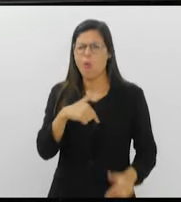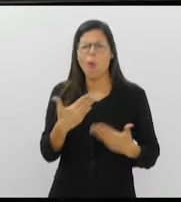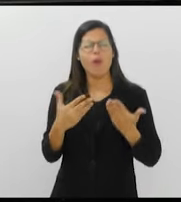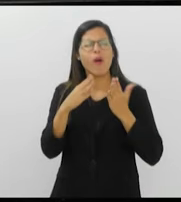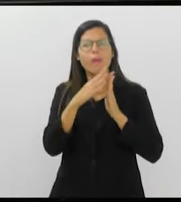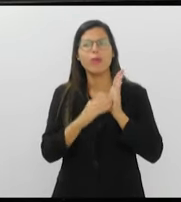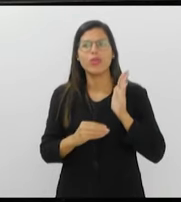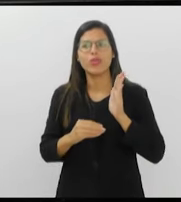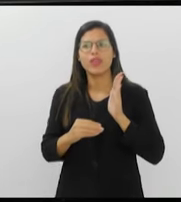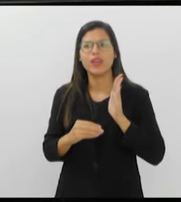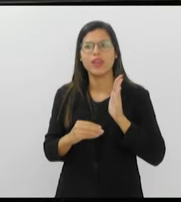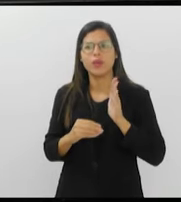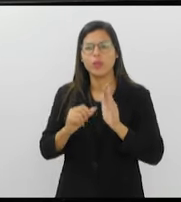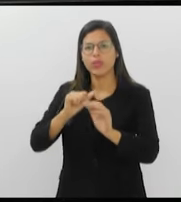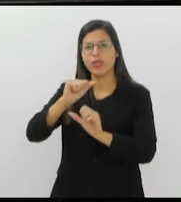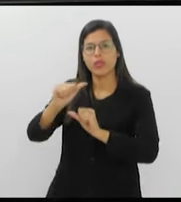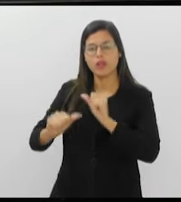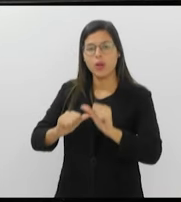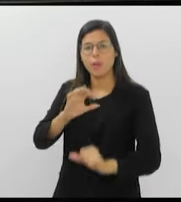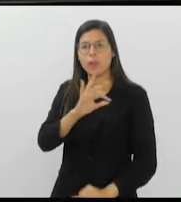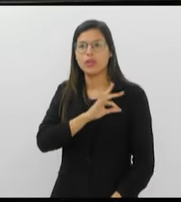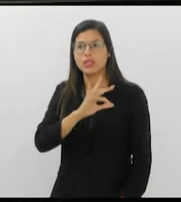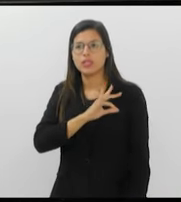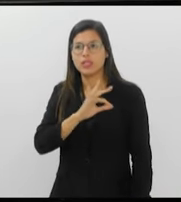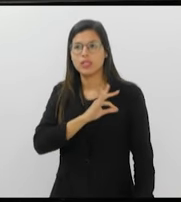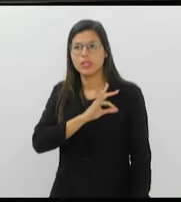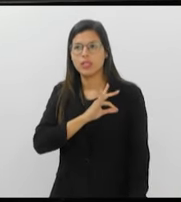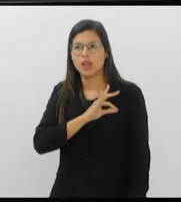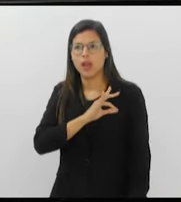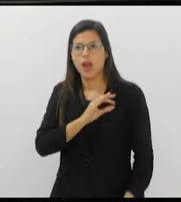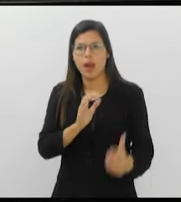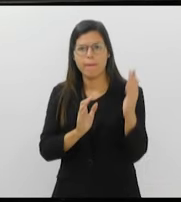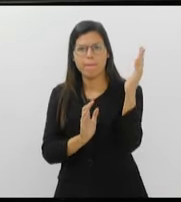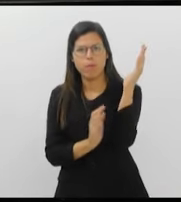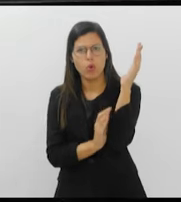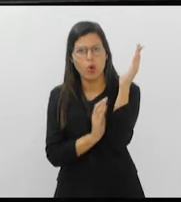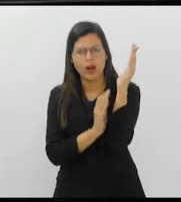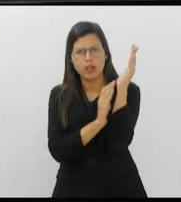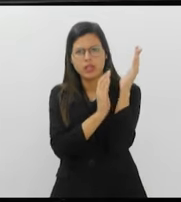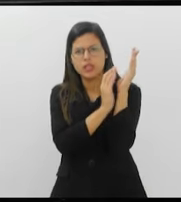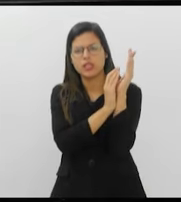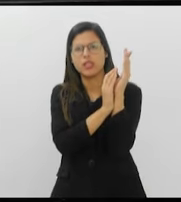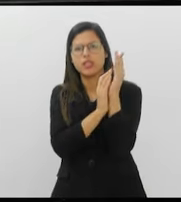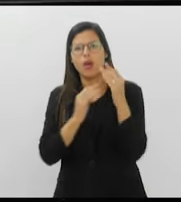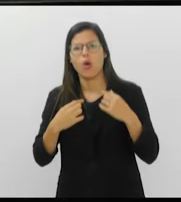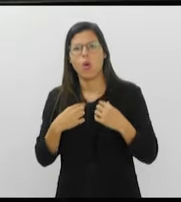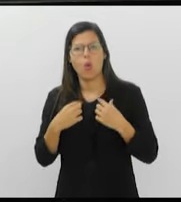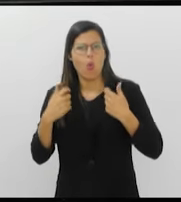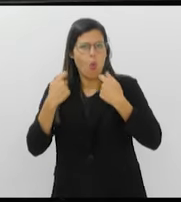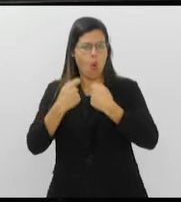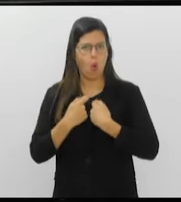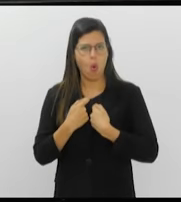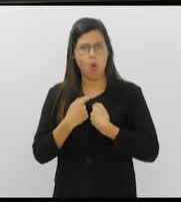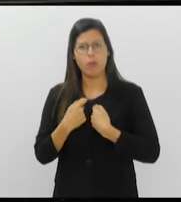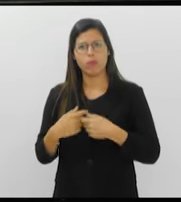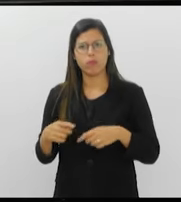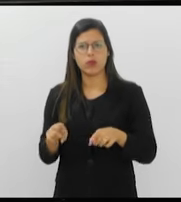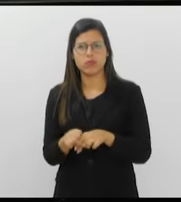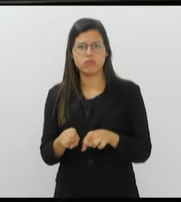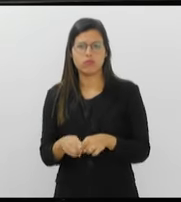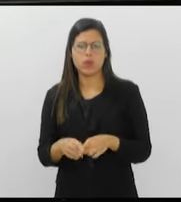este? Transformando os policiais em burocratas fardados e em burocratas com